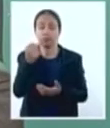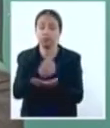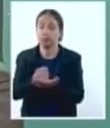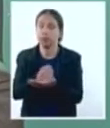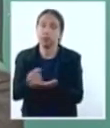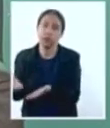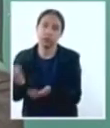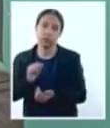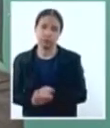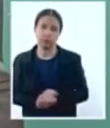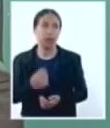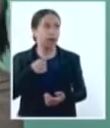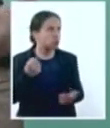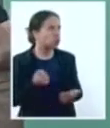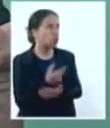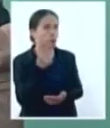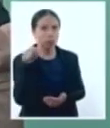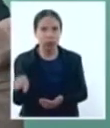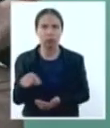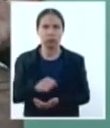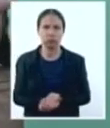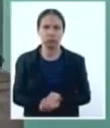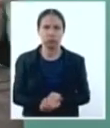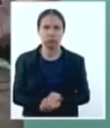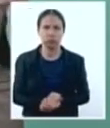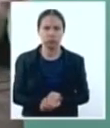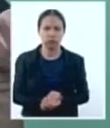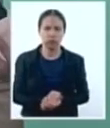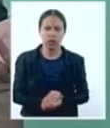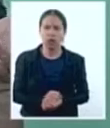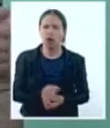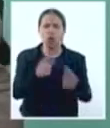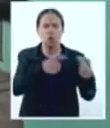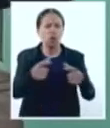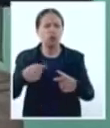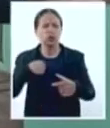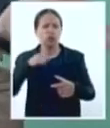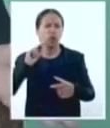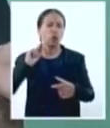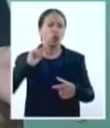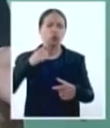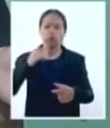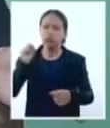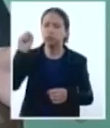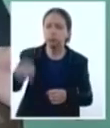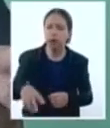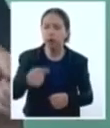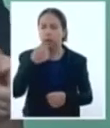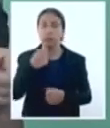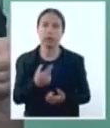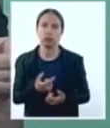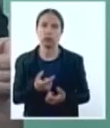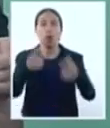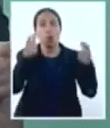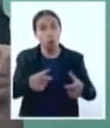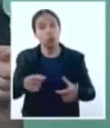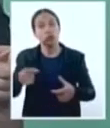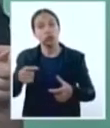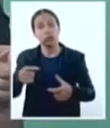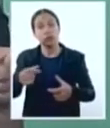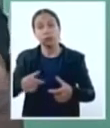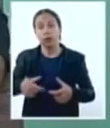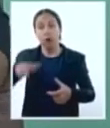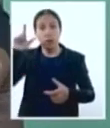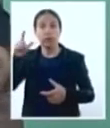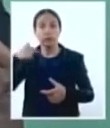medicamento. Como é que eu vou descartar esse medicamento? Qual é o local seguro? É onde eu comprei. Né? É onde eu comprei. Funciona um pouco como